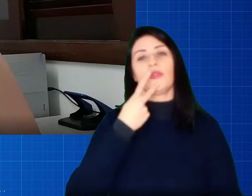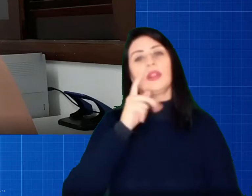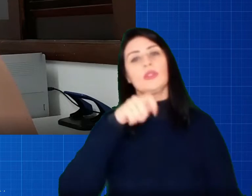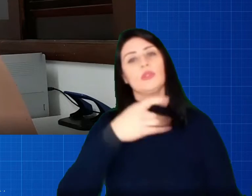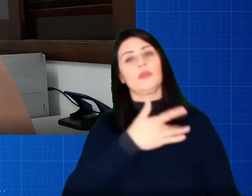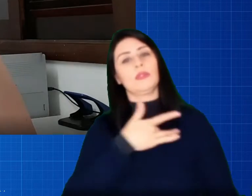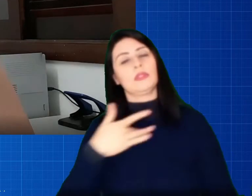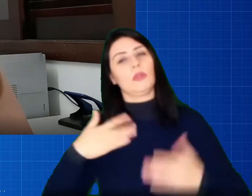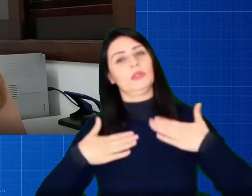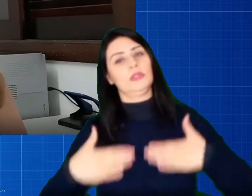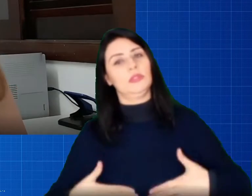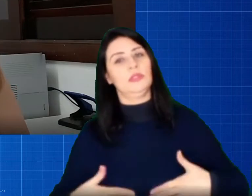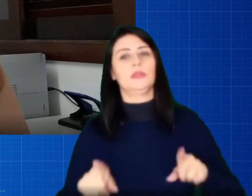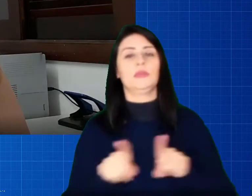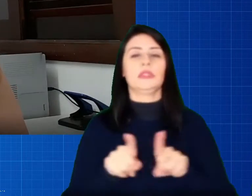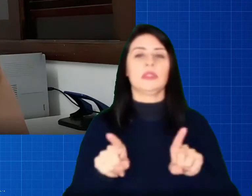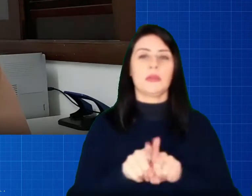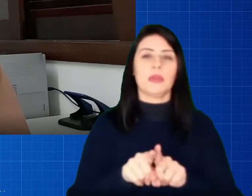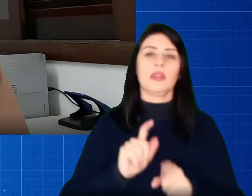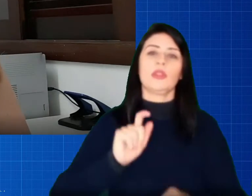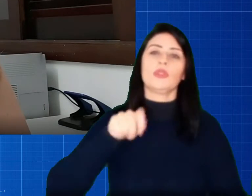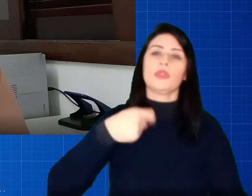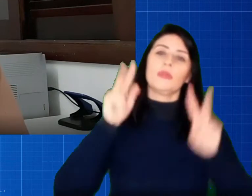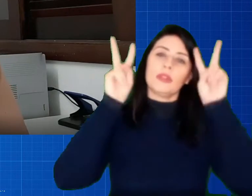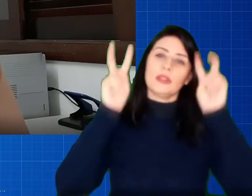saúde física, mas também falando da saúde